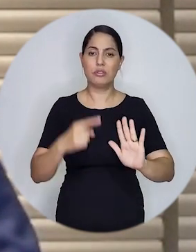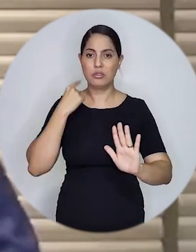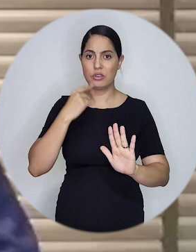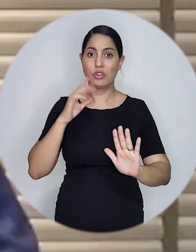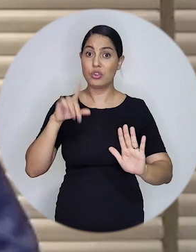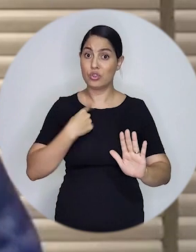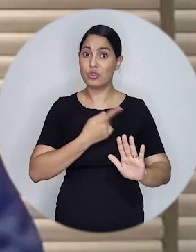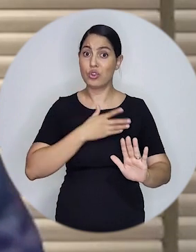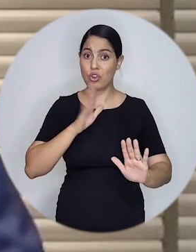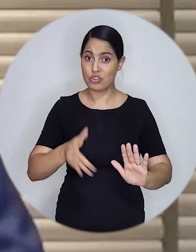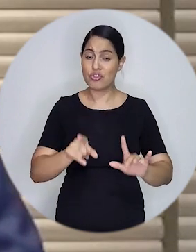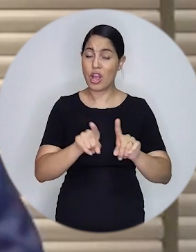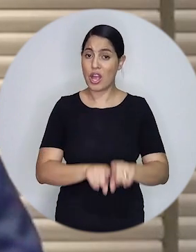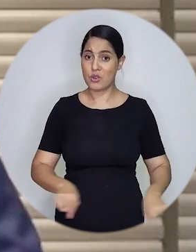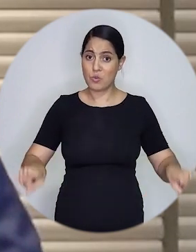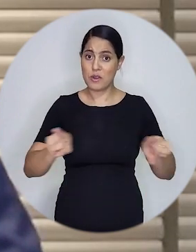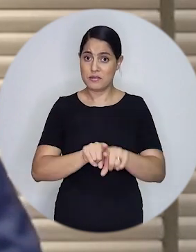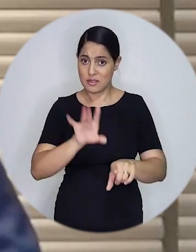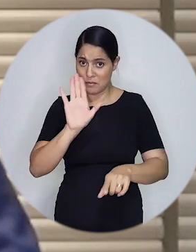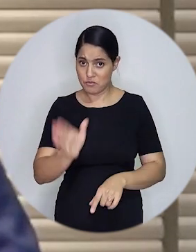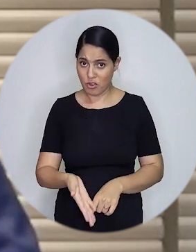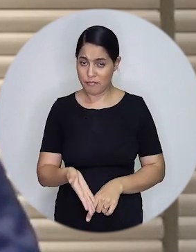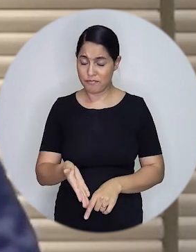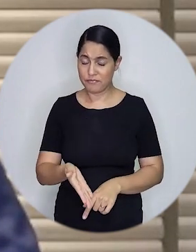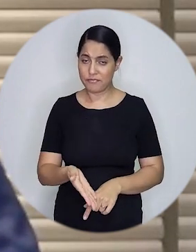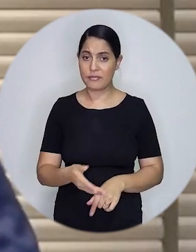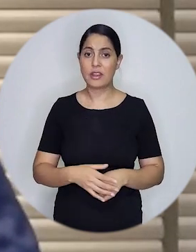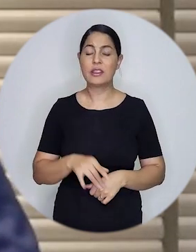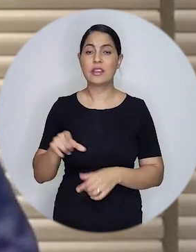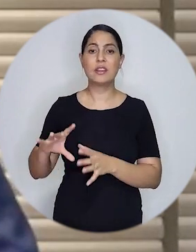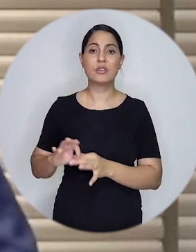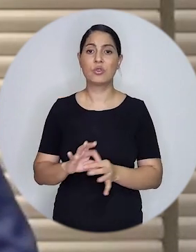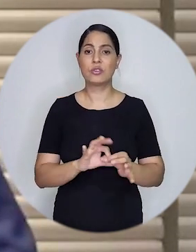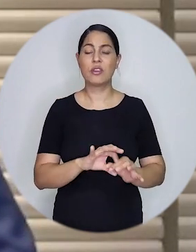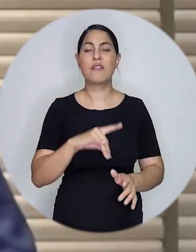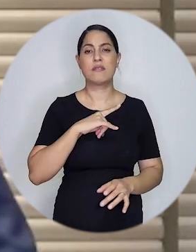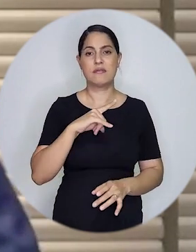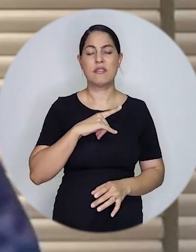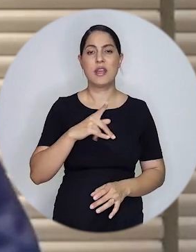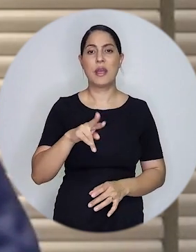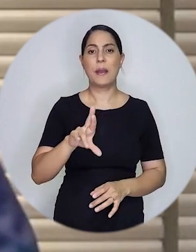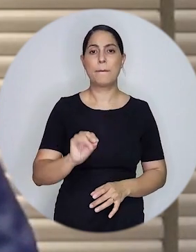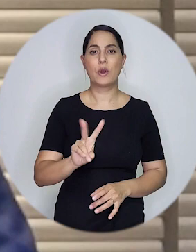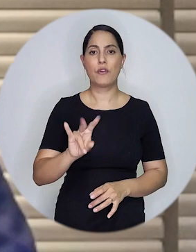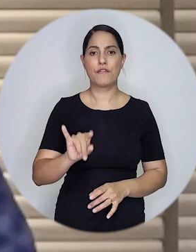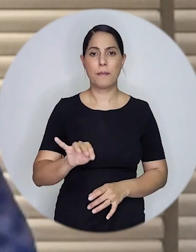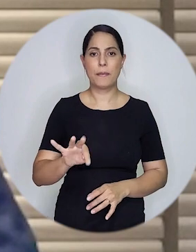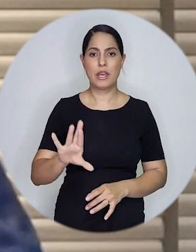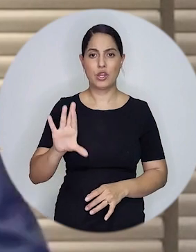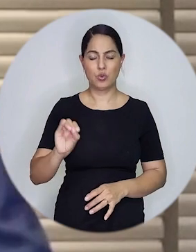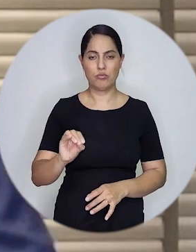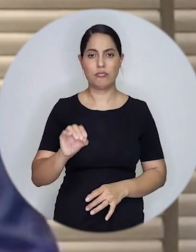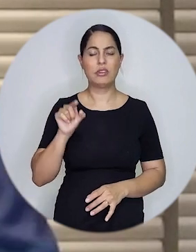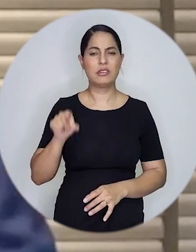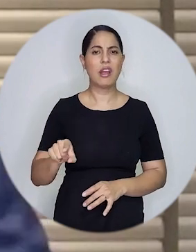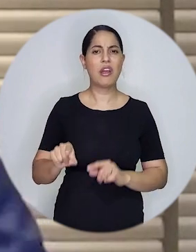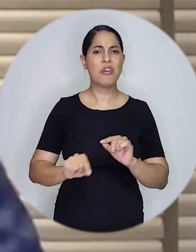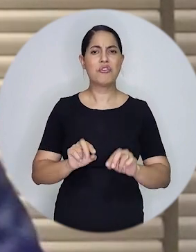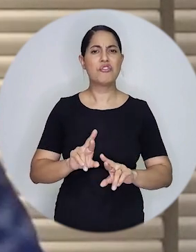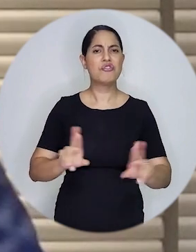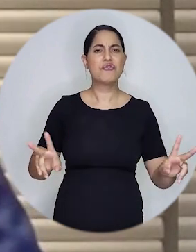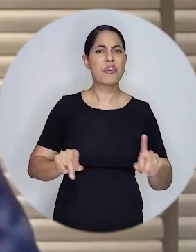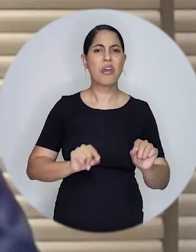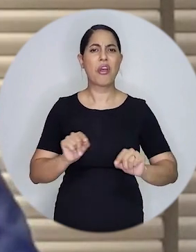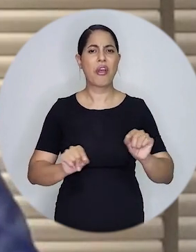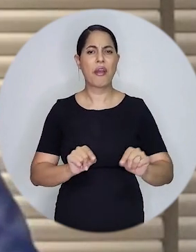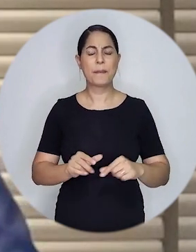sobre o Sistema Nacional de Prerrogativas, que nós agora atualizamos a resolução e tornando-a um provimento.